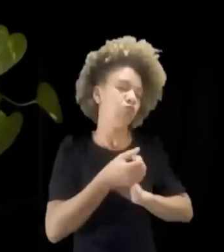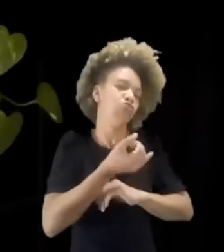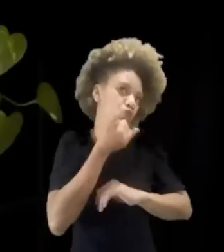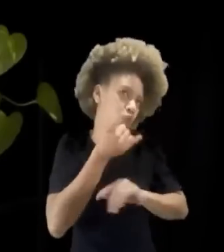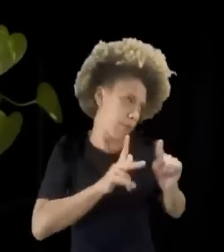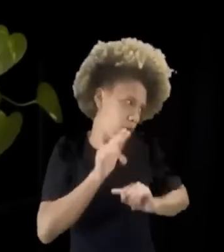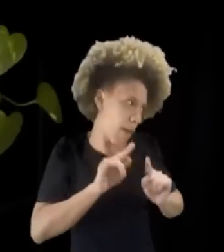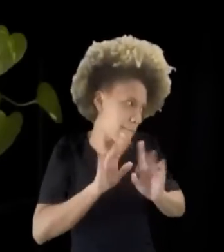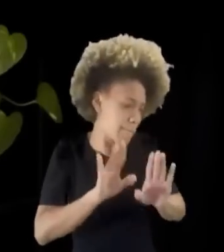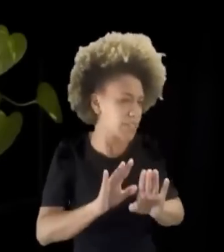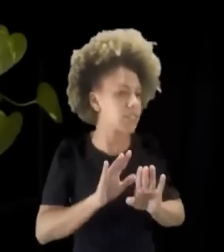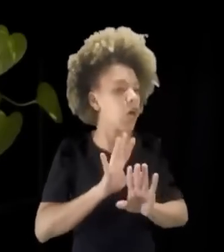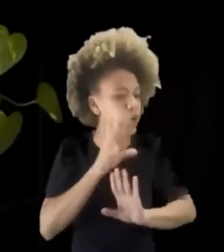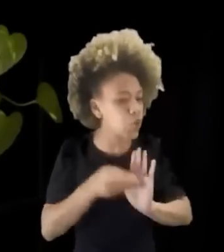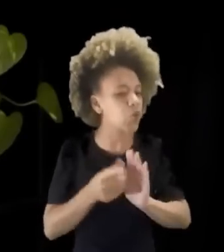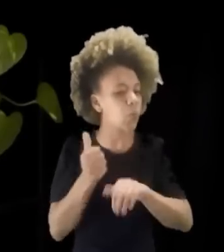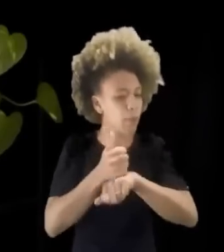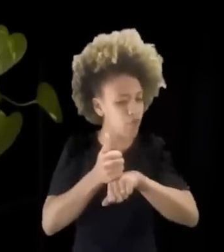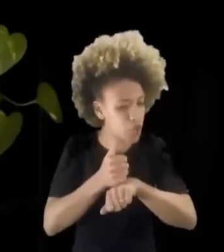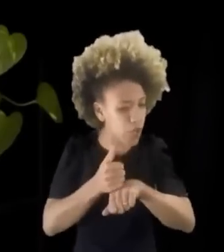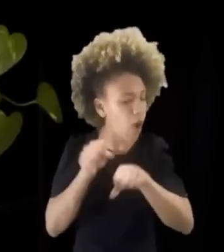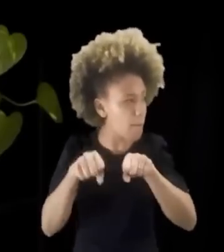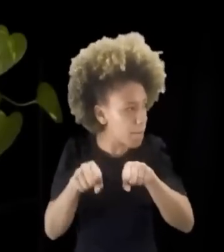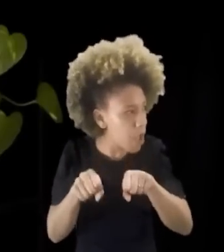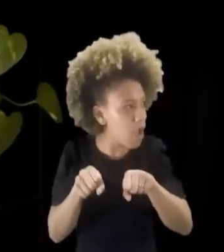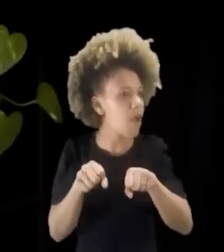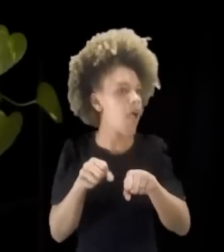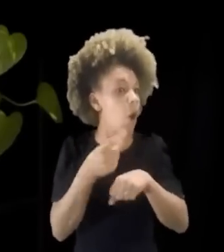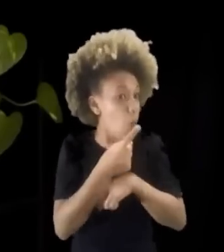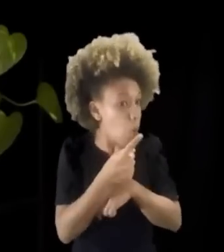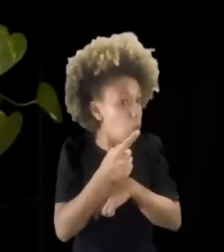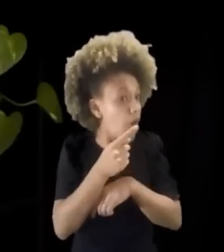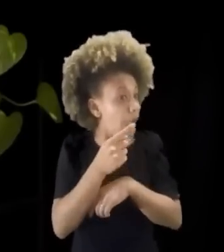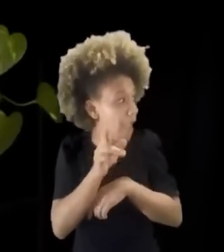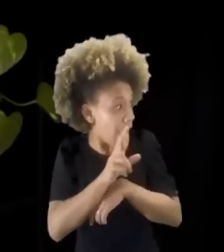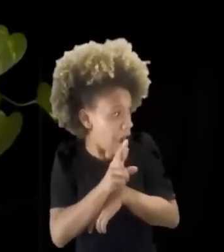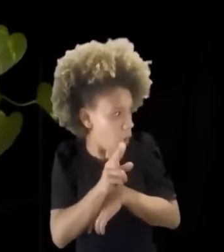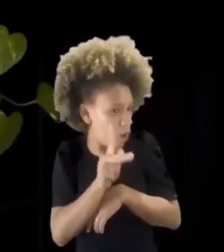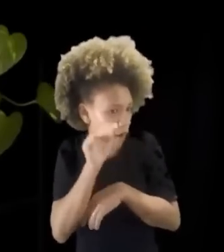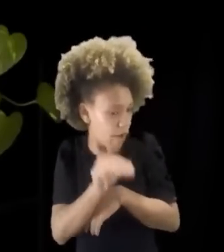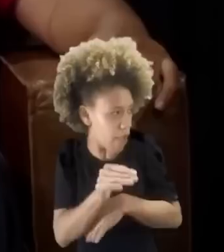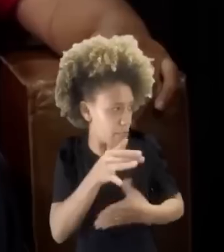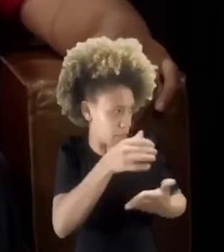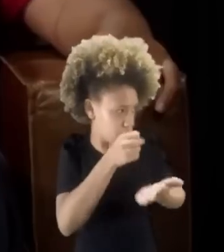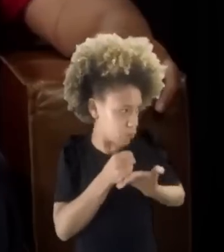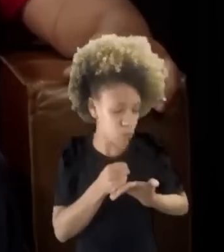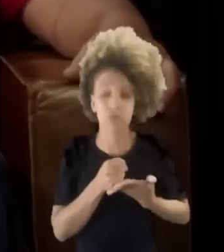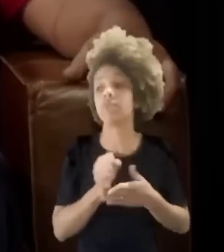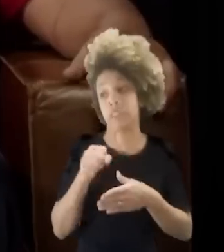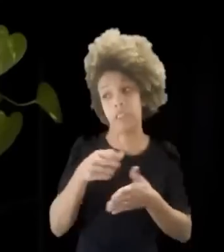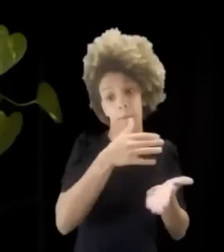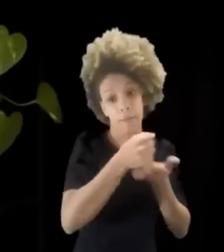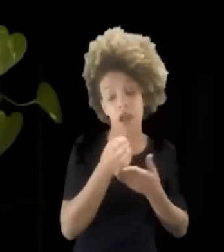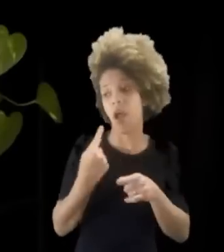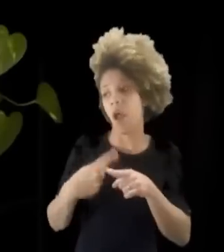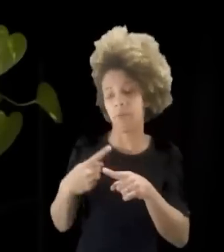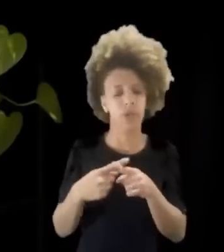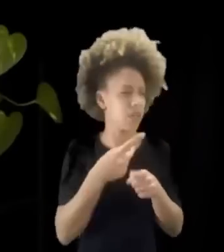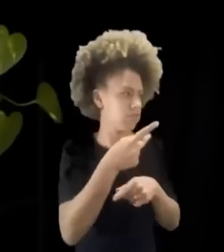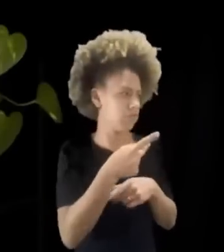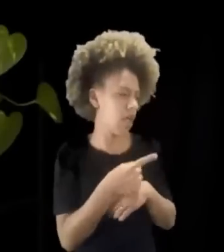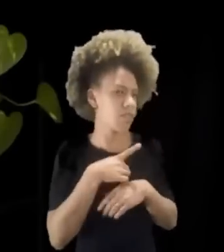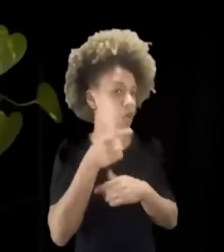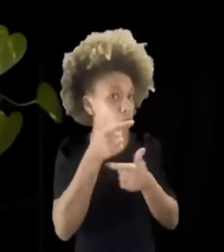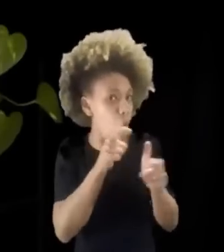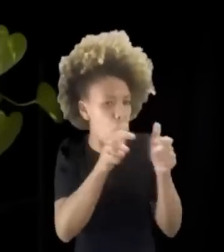desculpa te interromper mas assim toda entregador ele recebe r$ 1 por quilômetro a partir do momento que ele pega o pedido que ele pega o pedido é que você falou assim que vocês